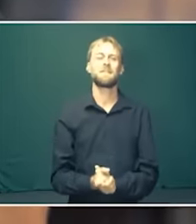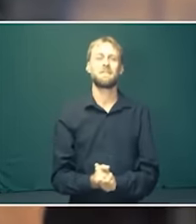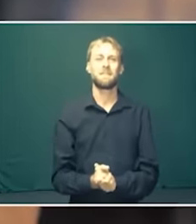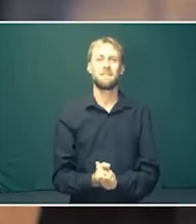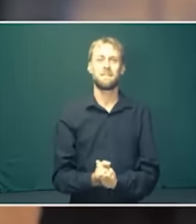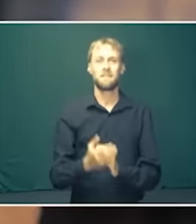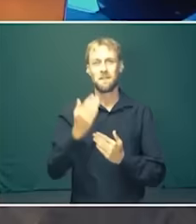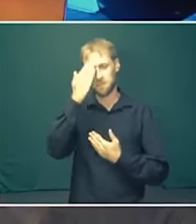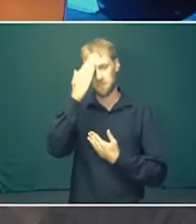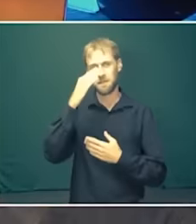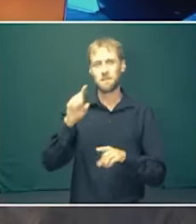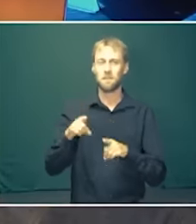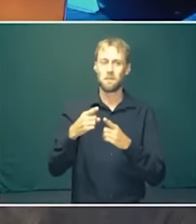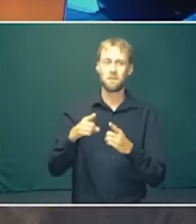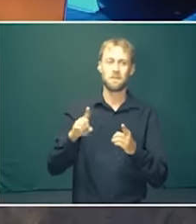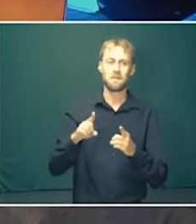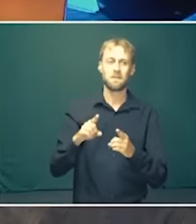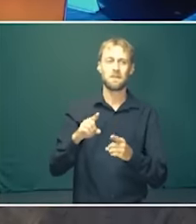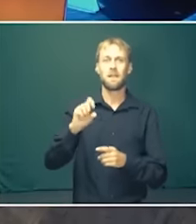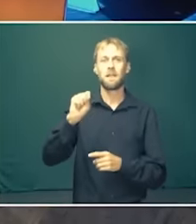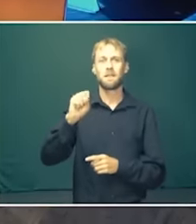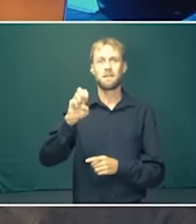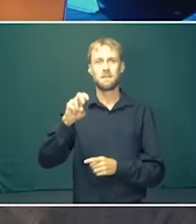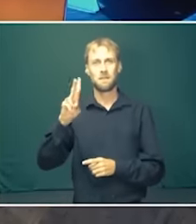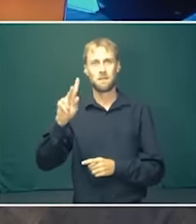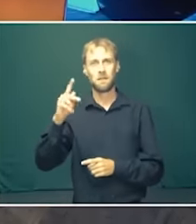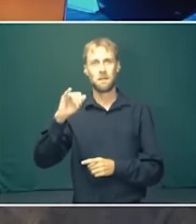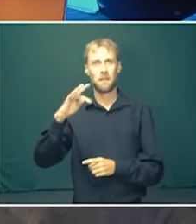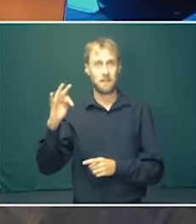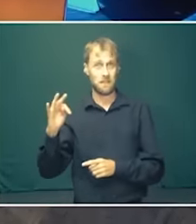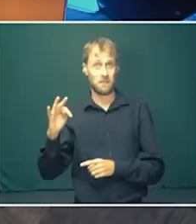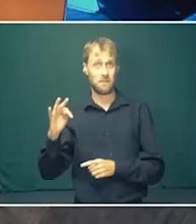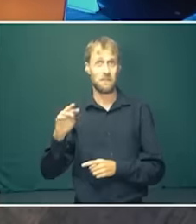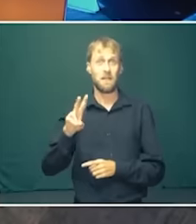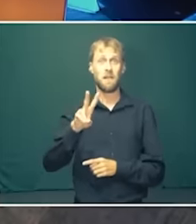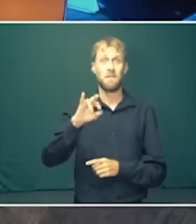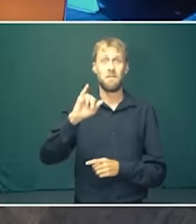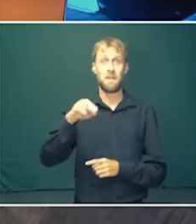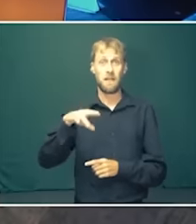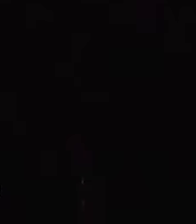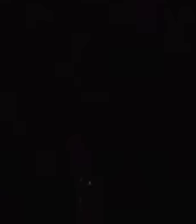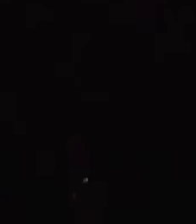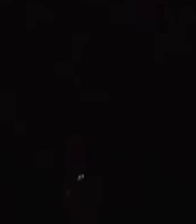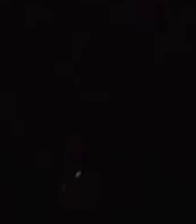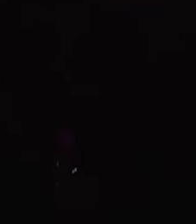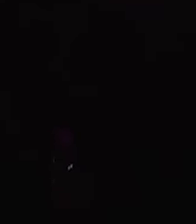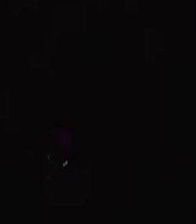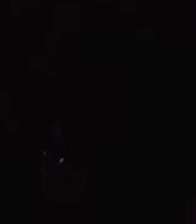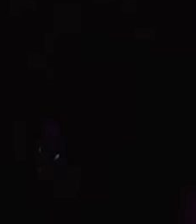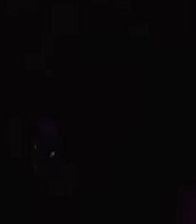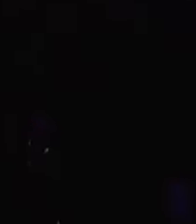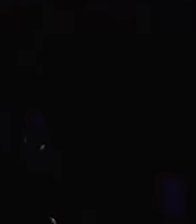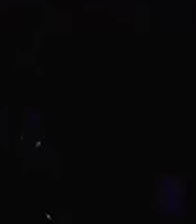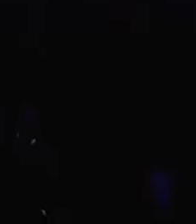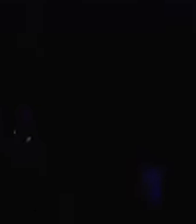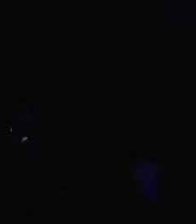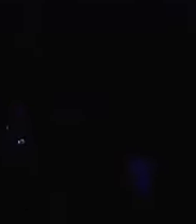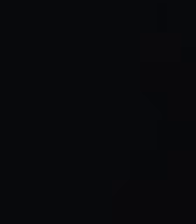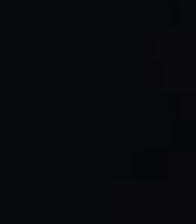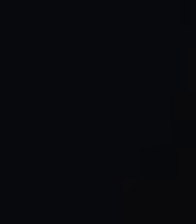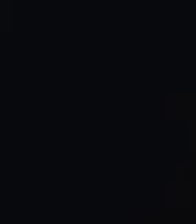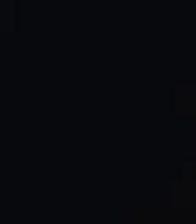Obrigado, música do Seu Hit, galera. Galera do Seu Hit. Vinícius Poeta, Vini Show. É, meu bem.